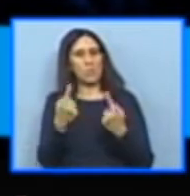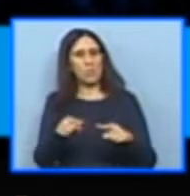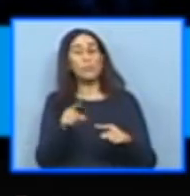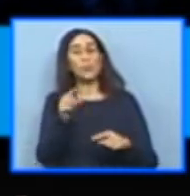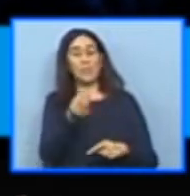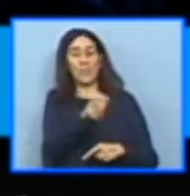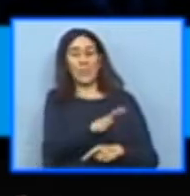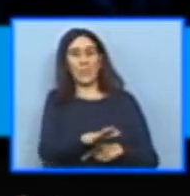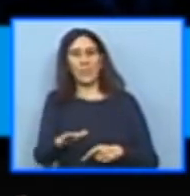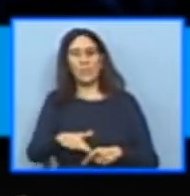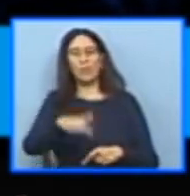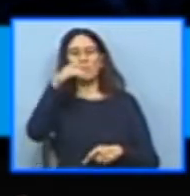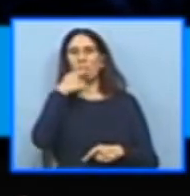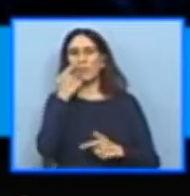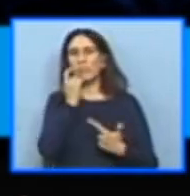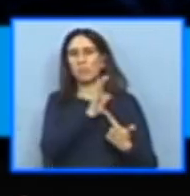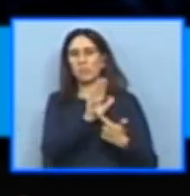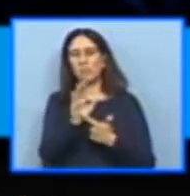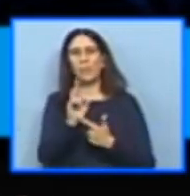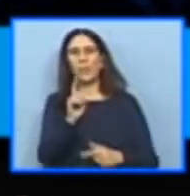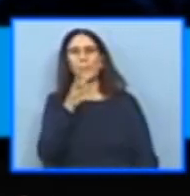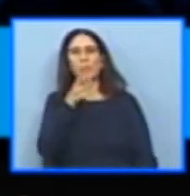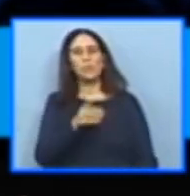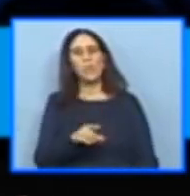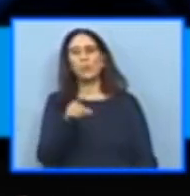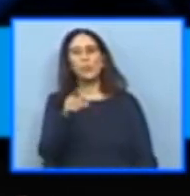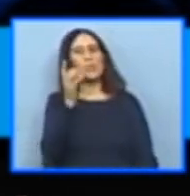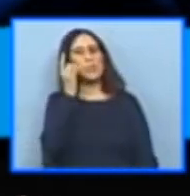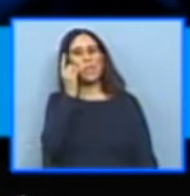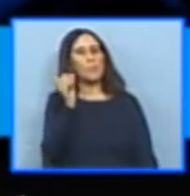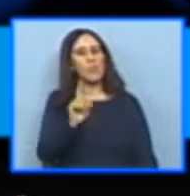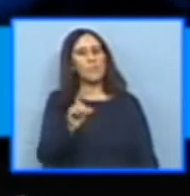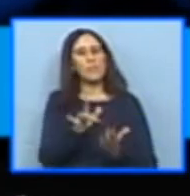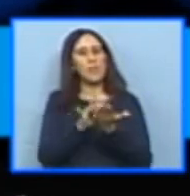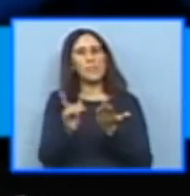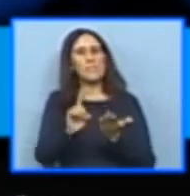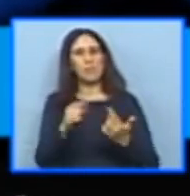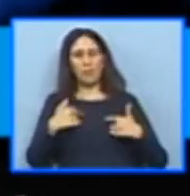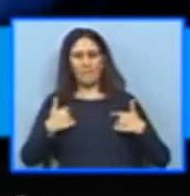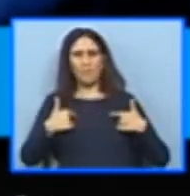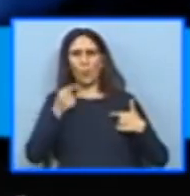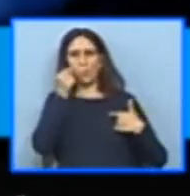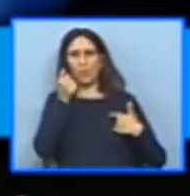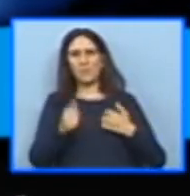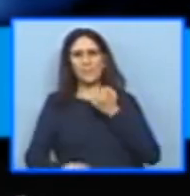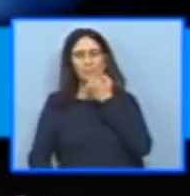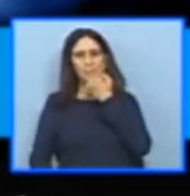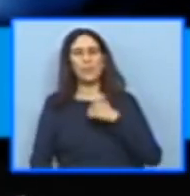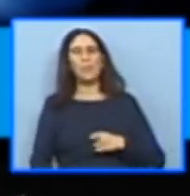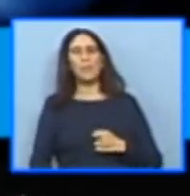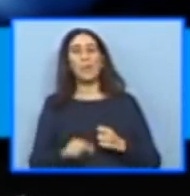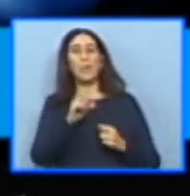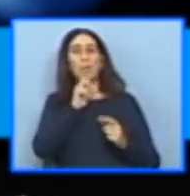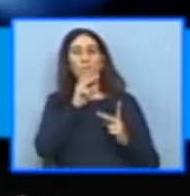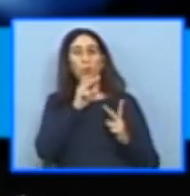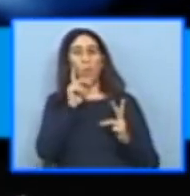crianças crescem com os exemplos. Não é dizer, tu não deves usar o telemóvel ou o tablet, e depois está o pai, a avó e a mãe,